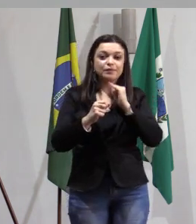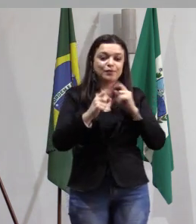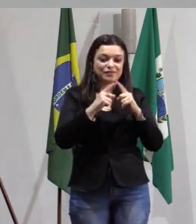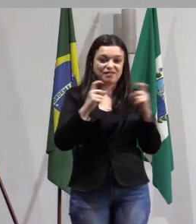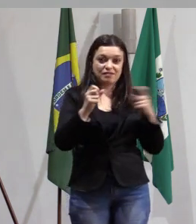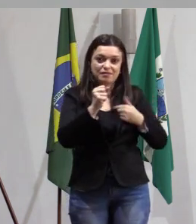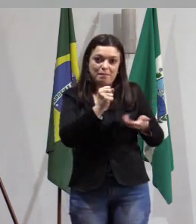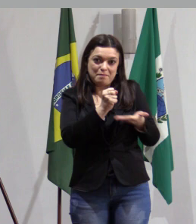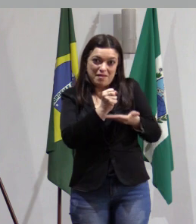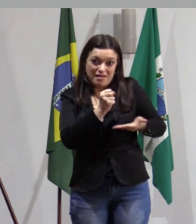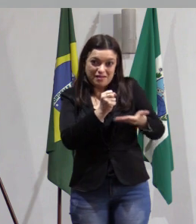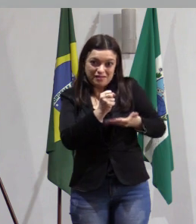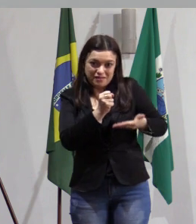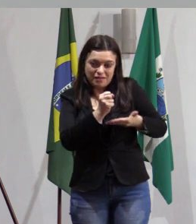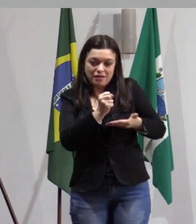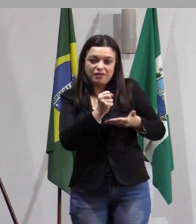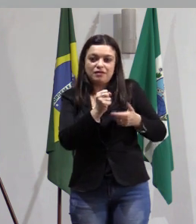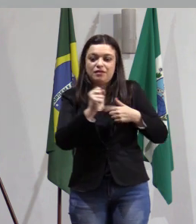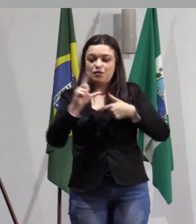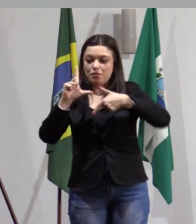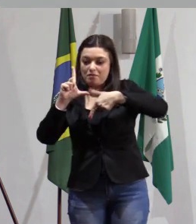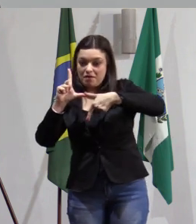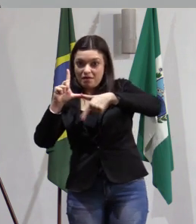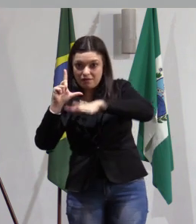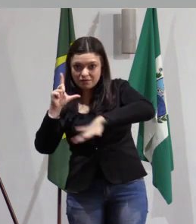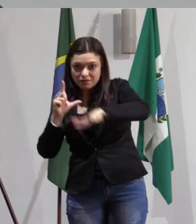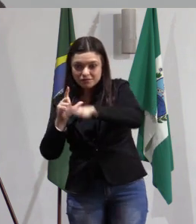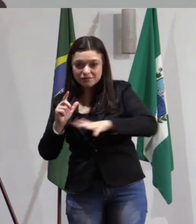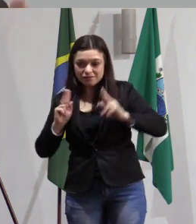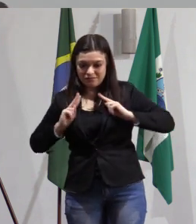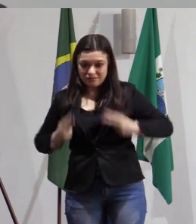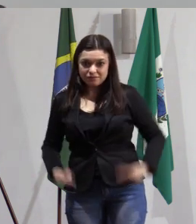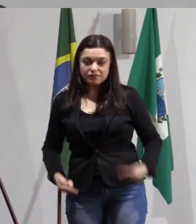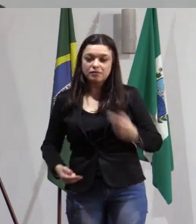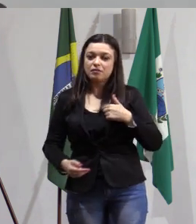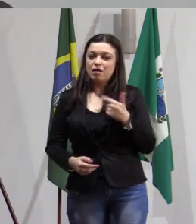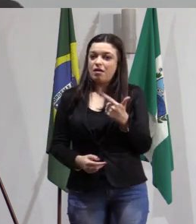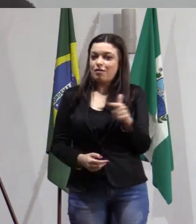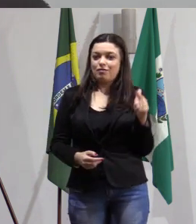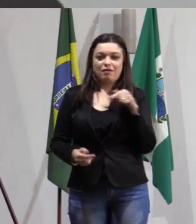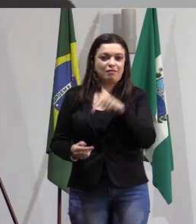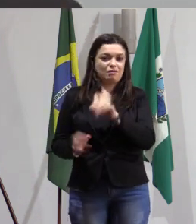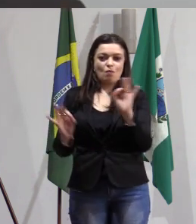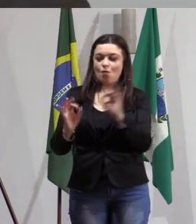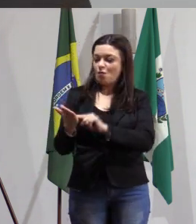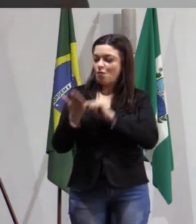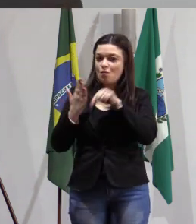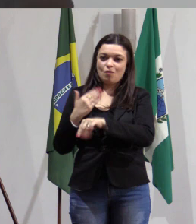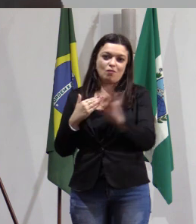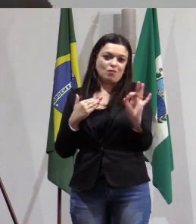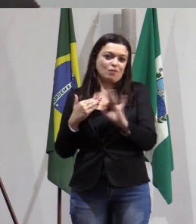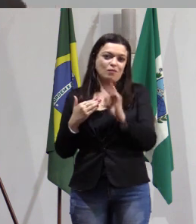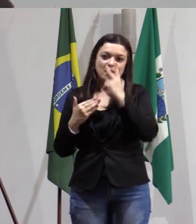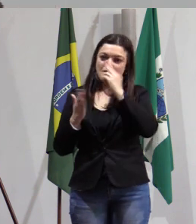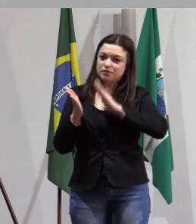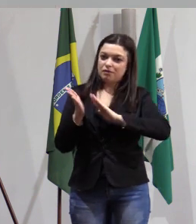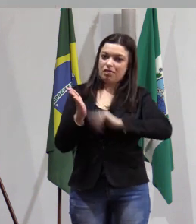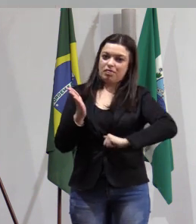parece que não foram contempladas adequadamente nesse projeto.